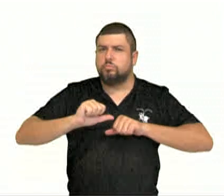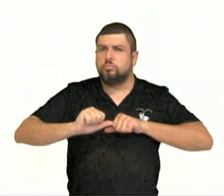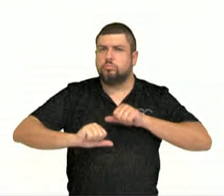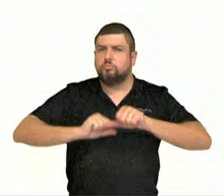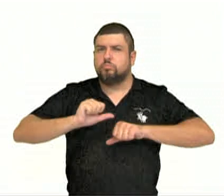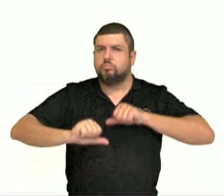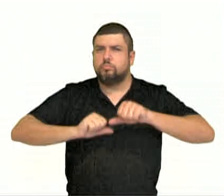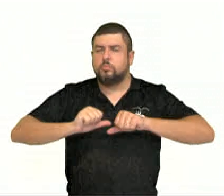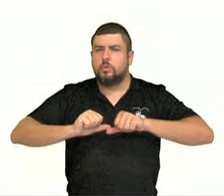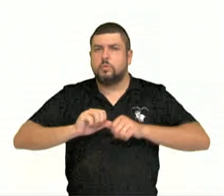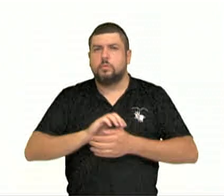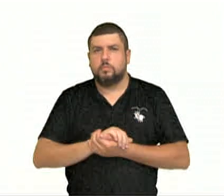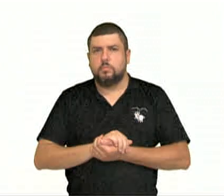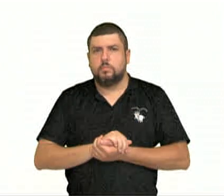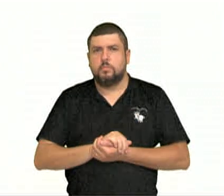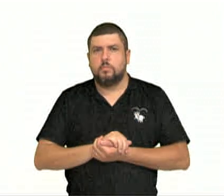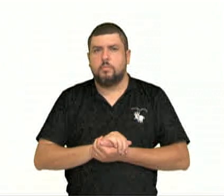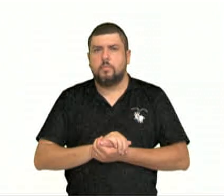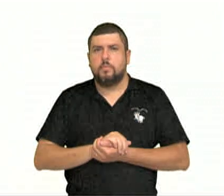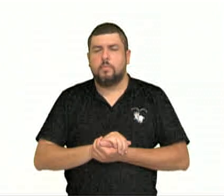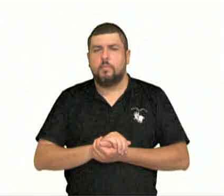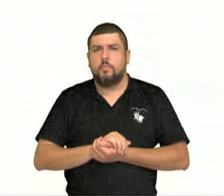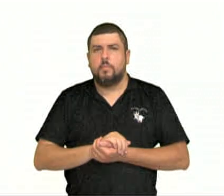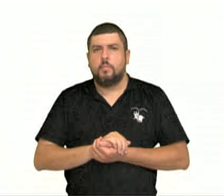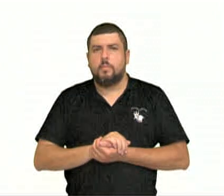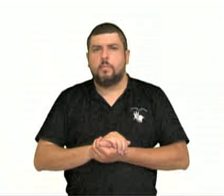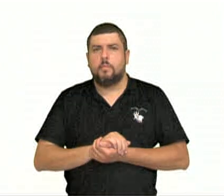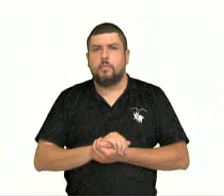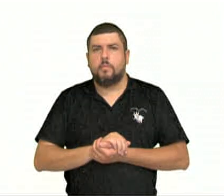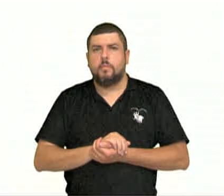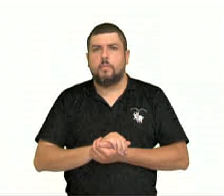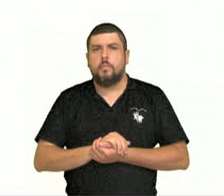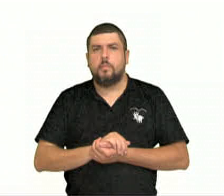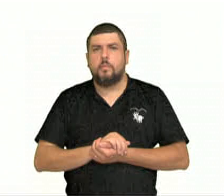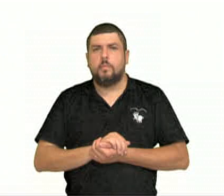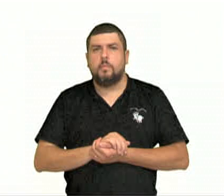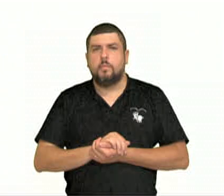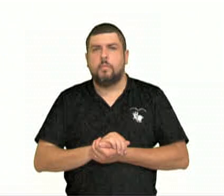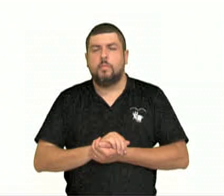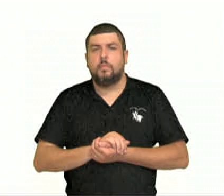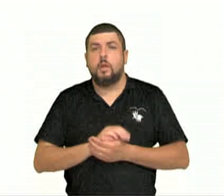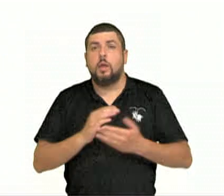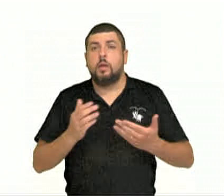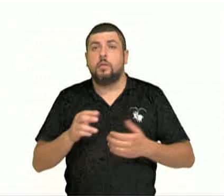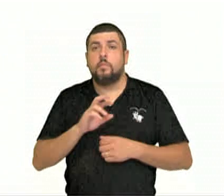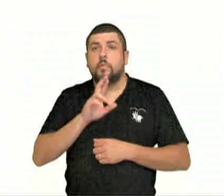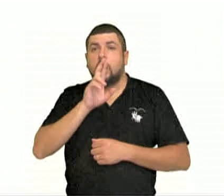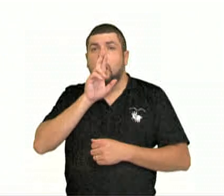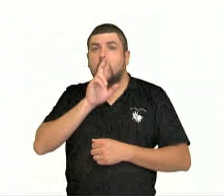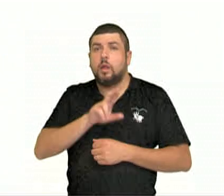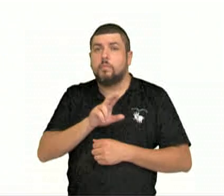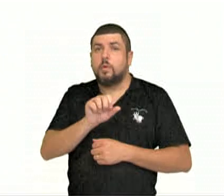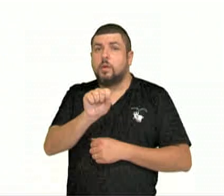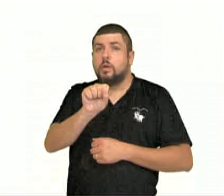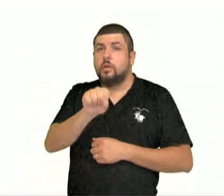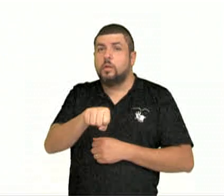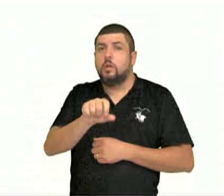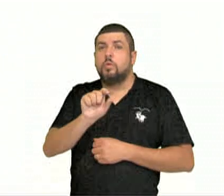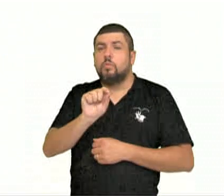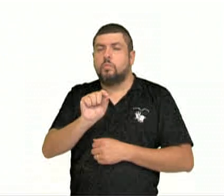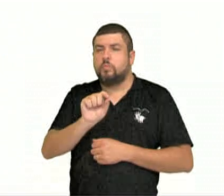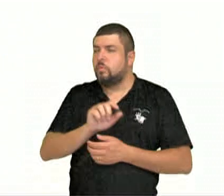Esse primeiro se aqui, só retomando, ele está respondendo sim para a primeira pergunta. ¿Te parece que